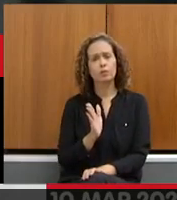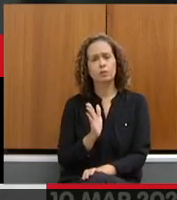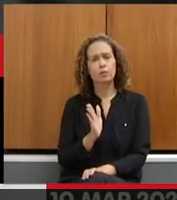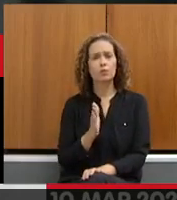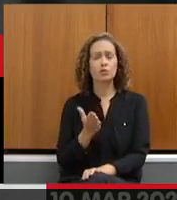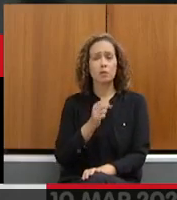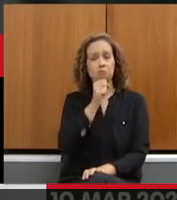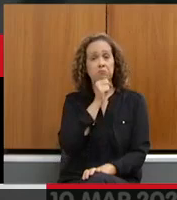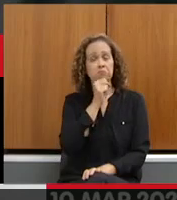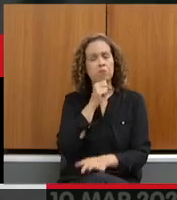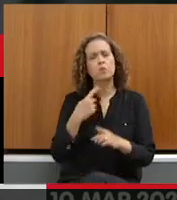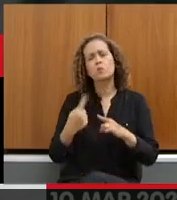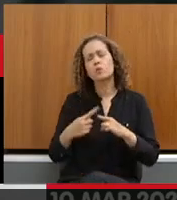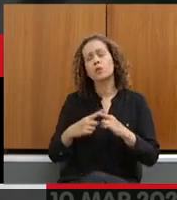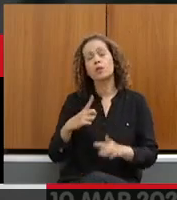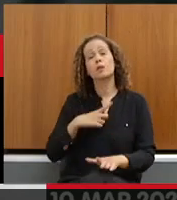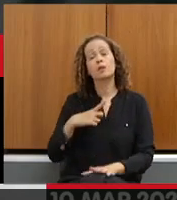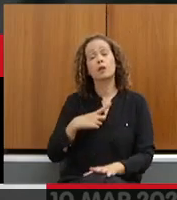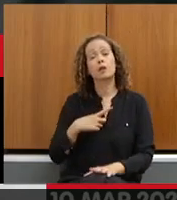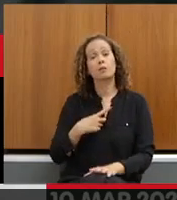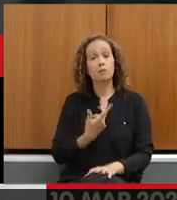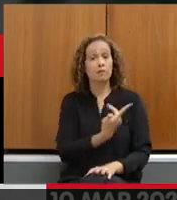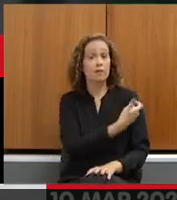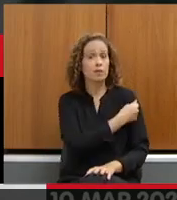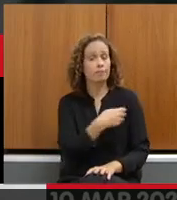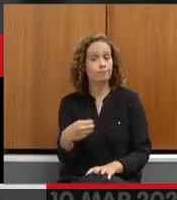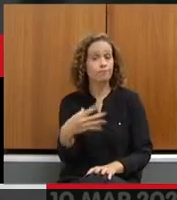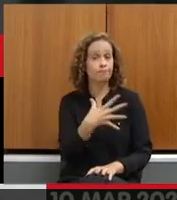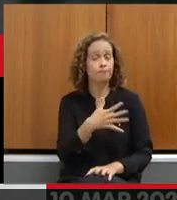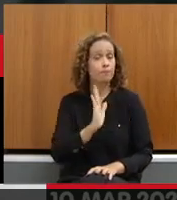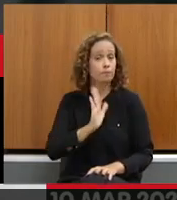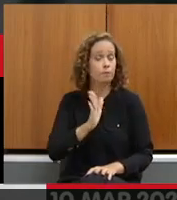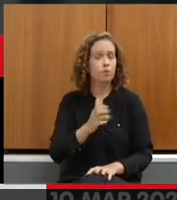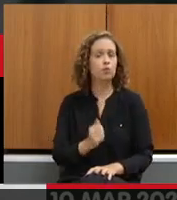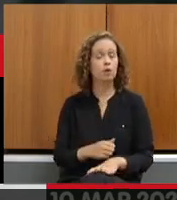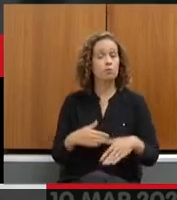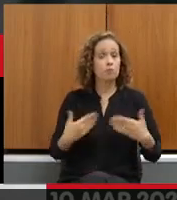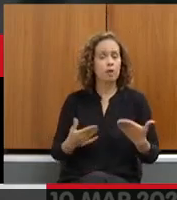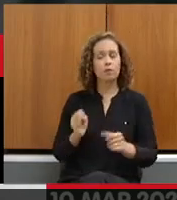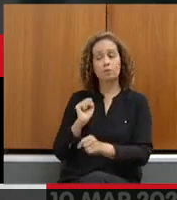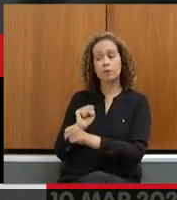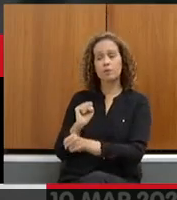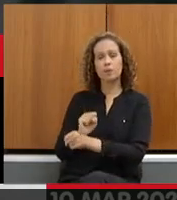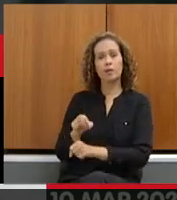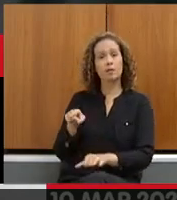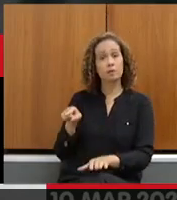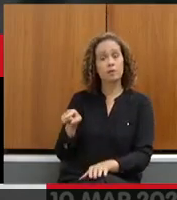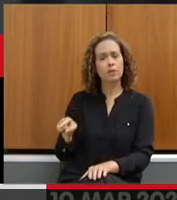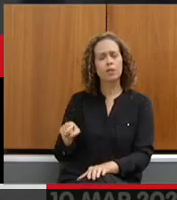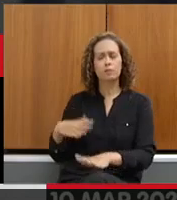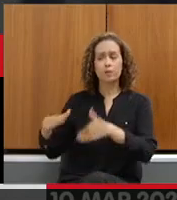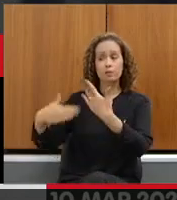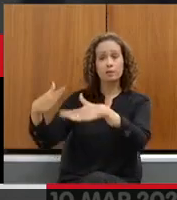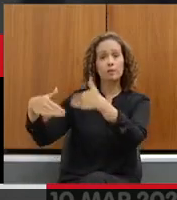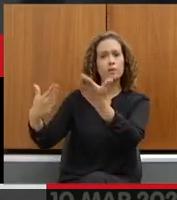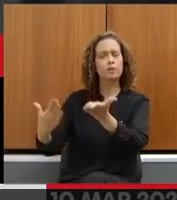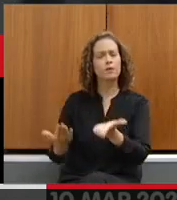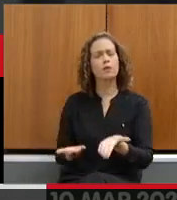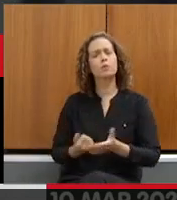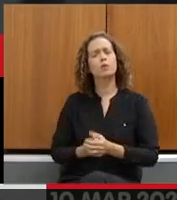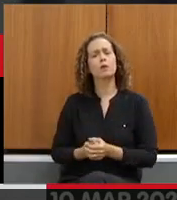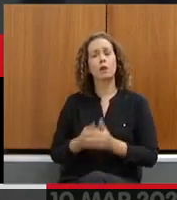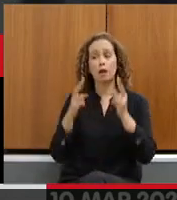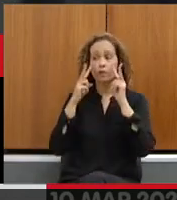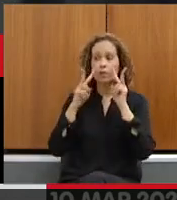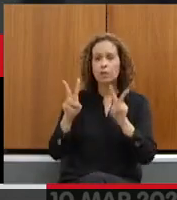antiquada porque nós temos uma vacina mais Ampla então eu mesmo demorando muito da funed no sentido da gente desenvolver funet que eu acho que a